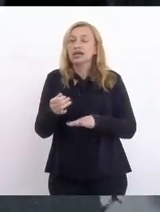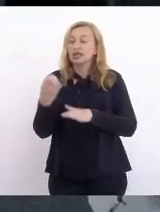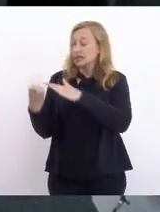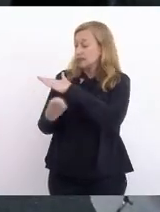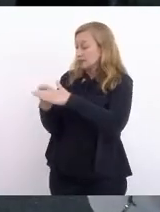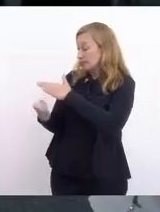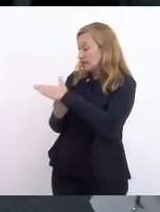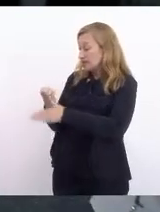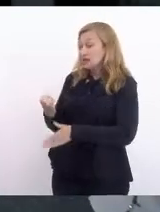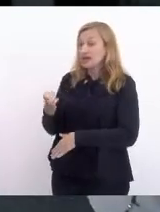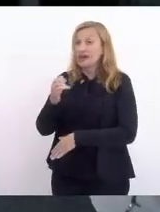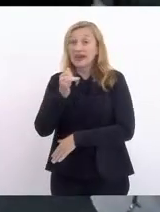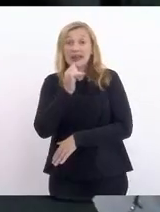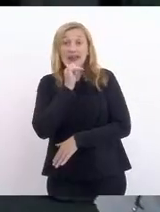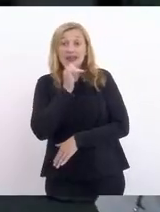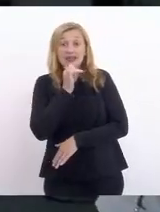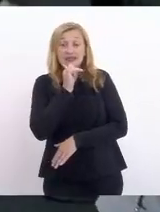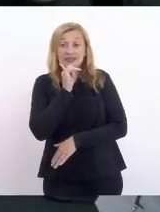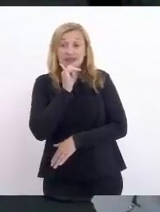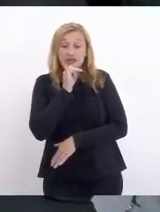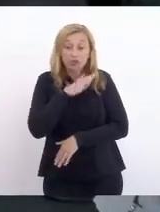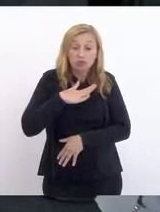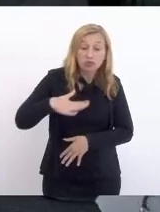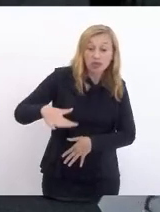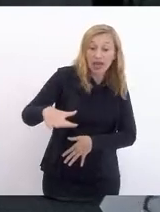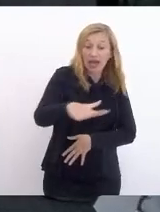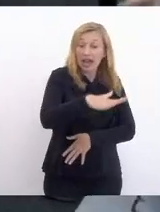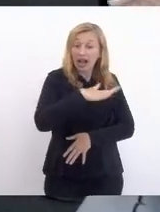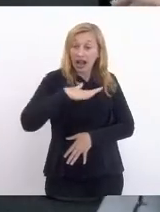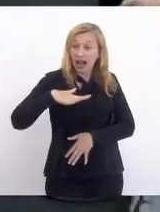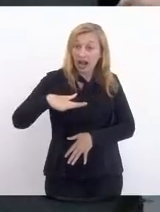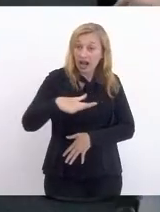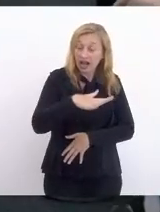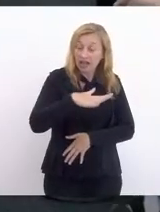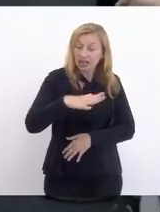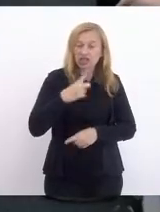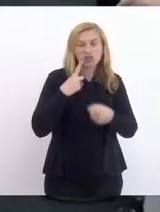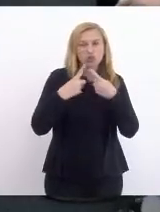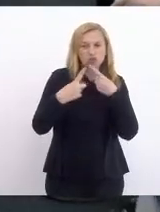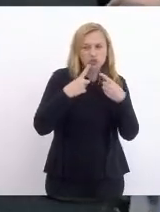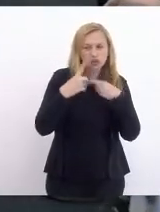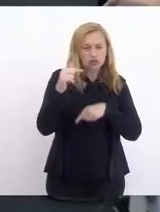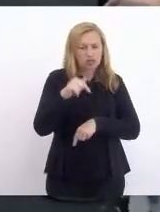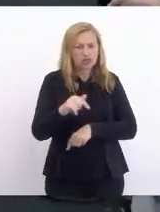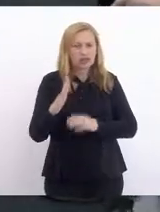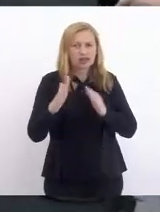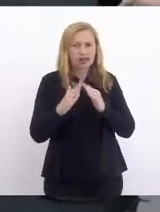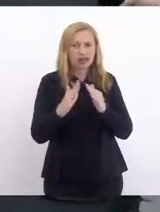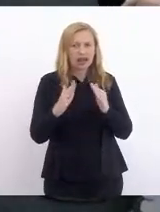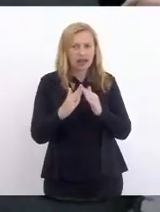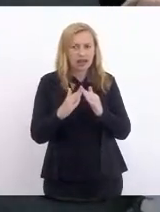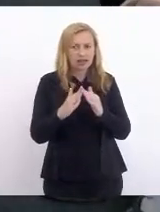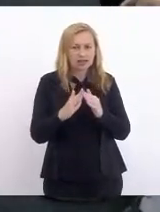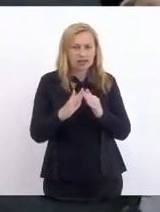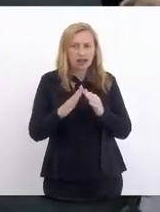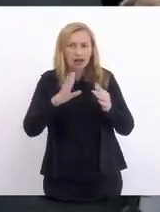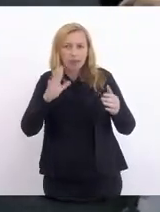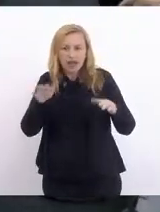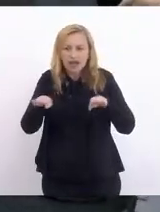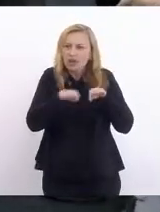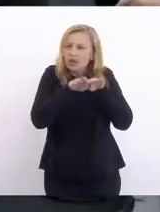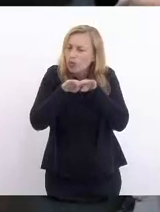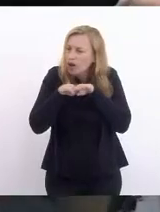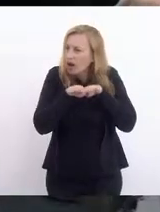na área de um projeto que vossa excelência discutiu muito aqui na casa que era para igual